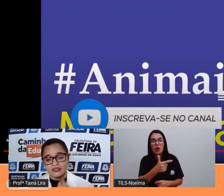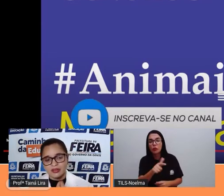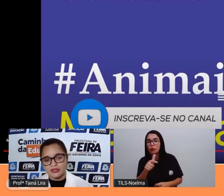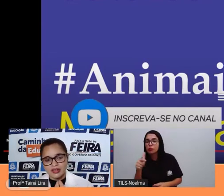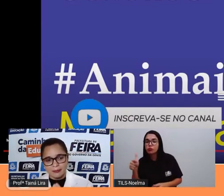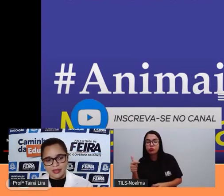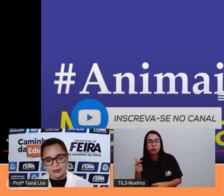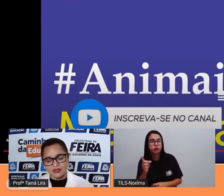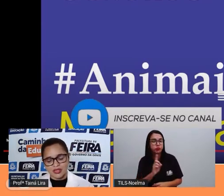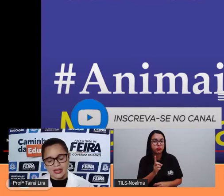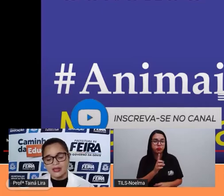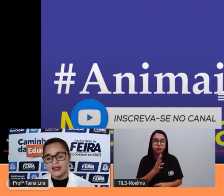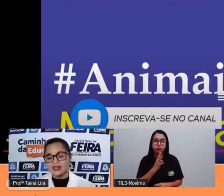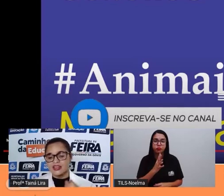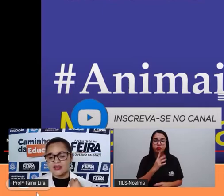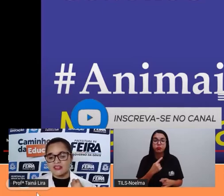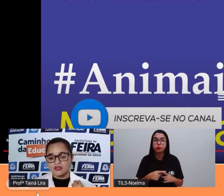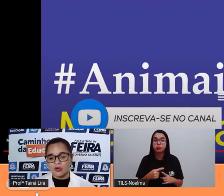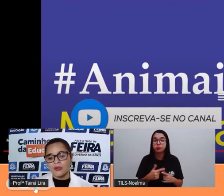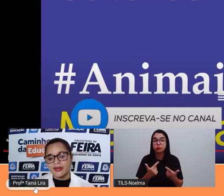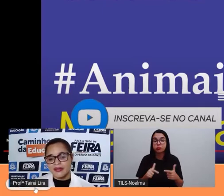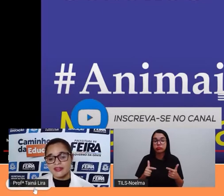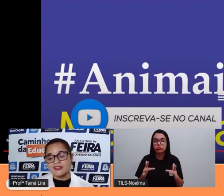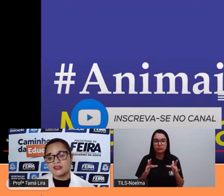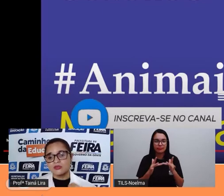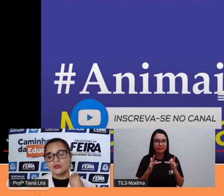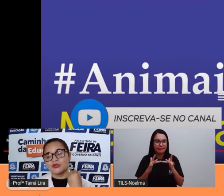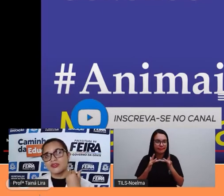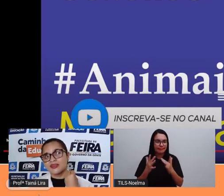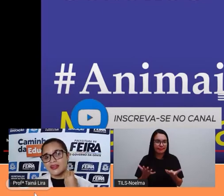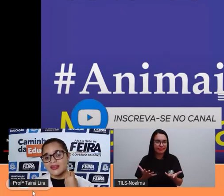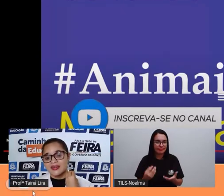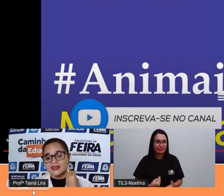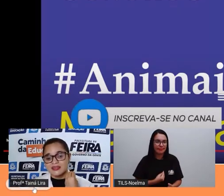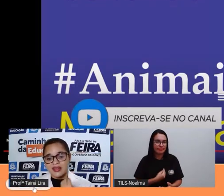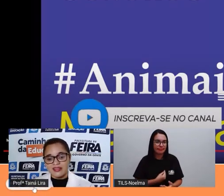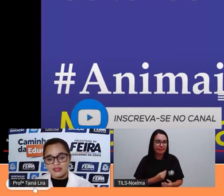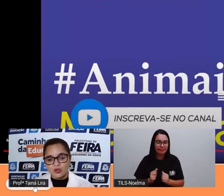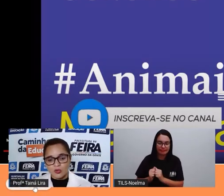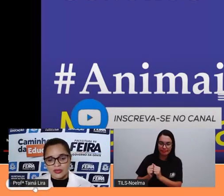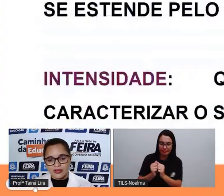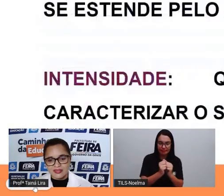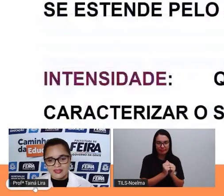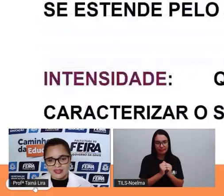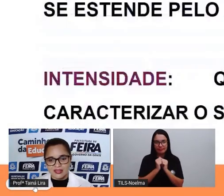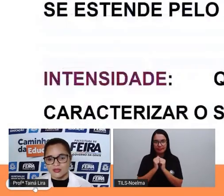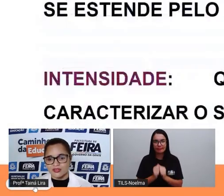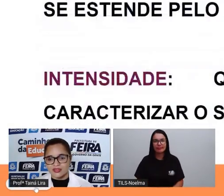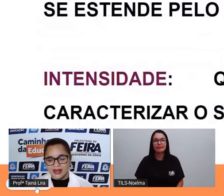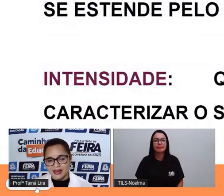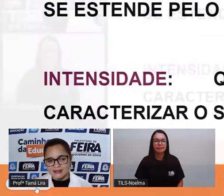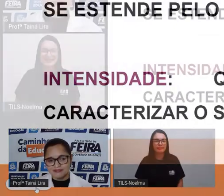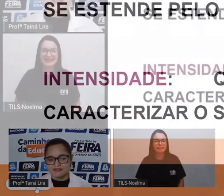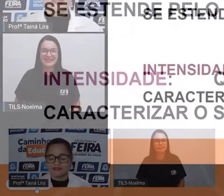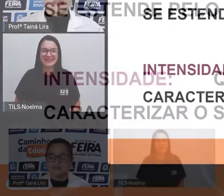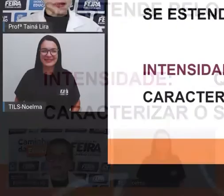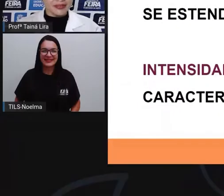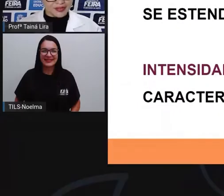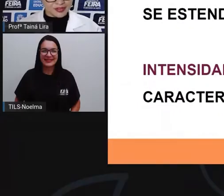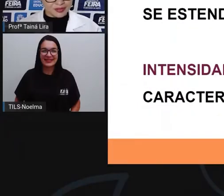nós não sabemos, né? Que som é esse? São sons ainda desconhecidos, tá?